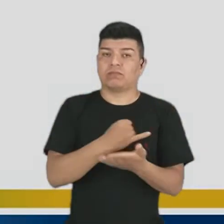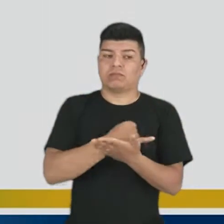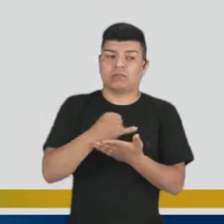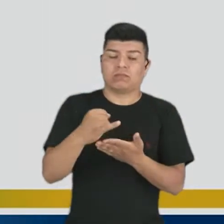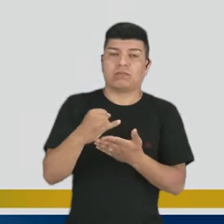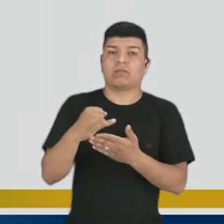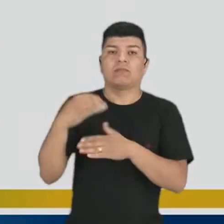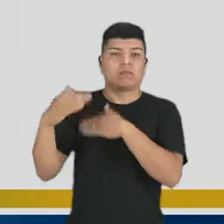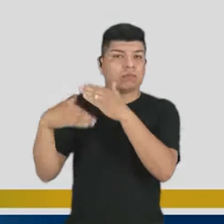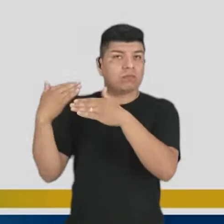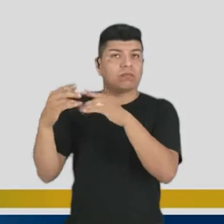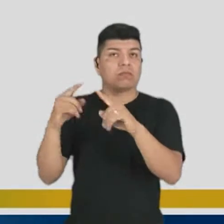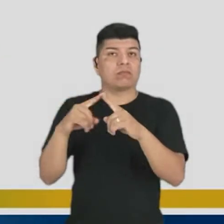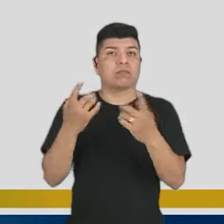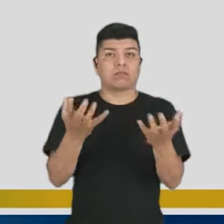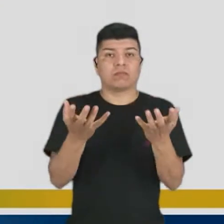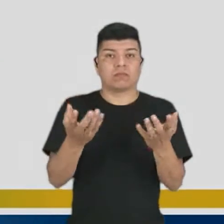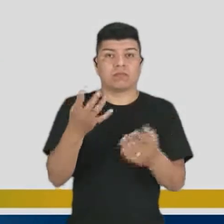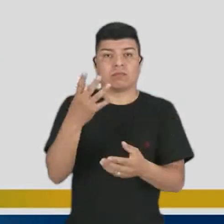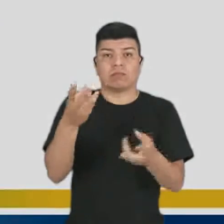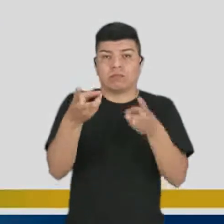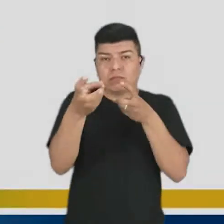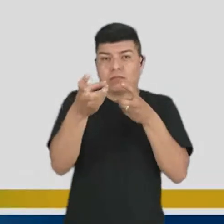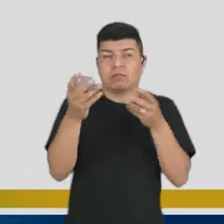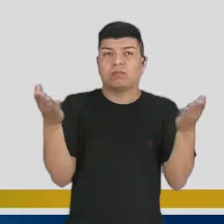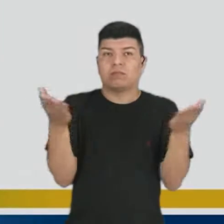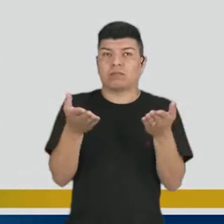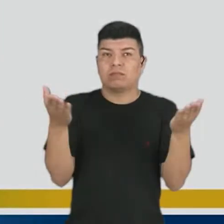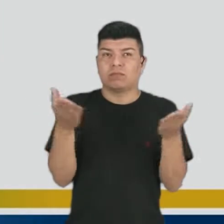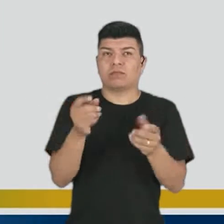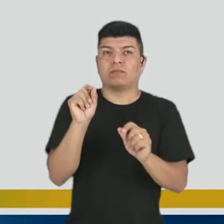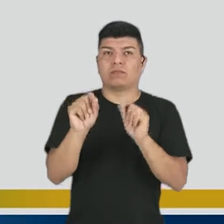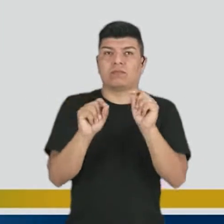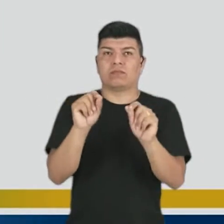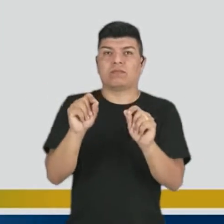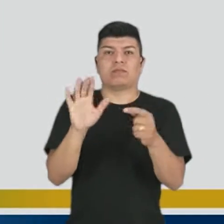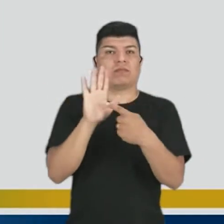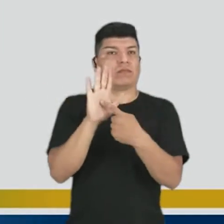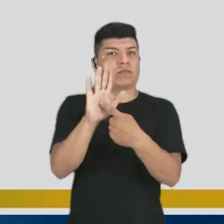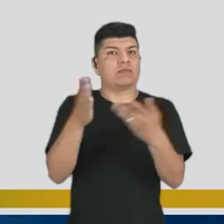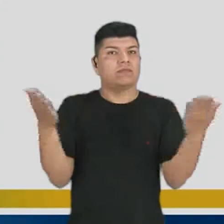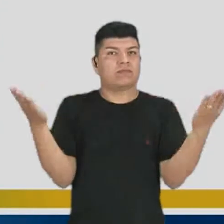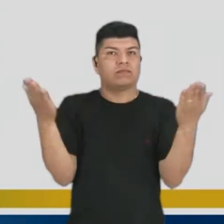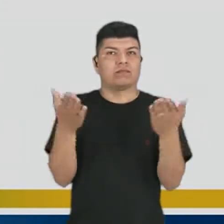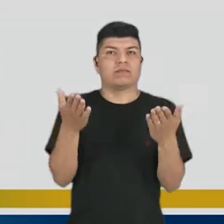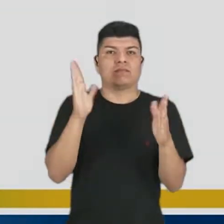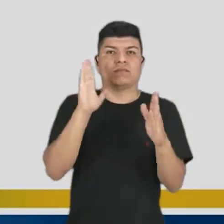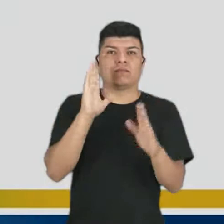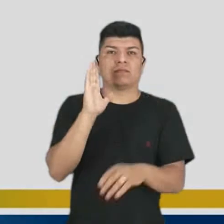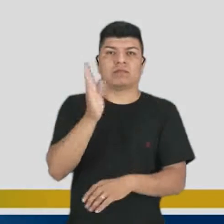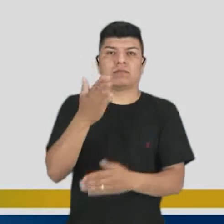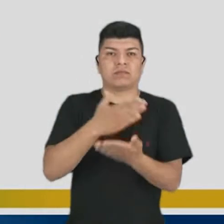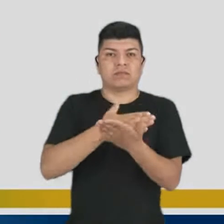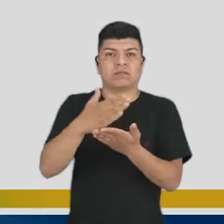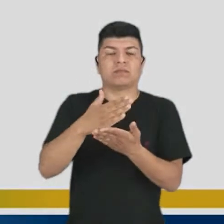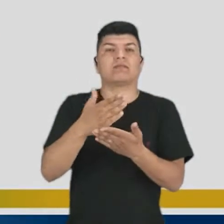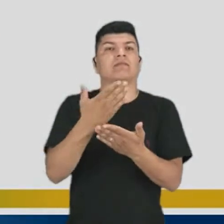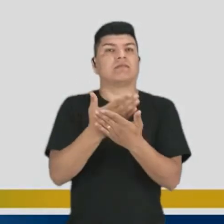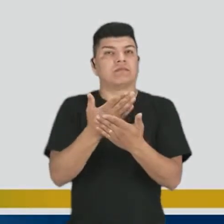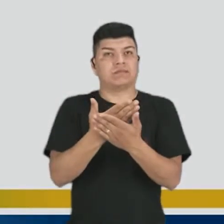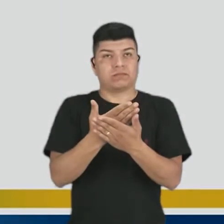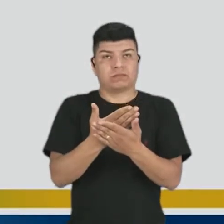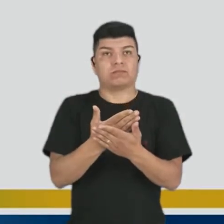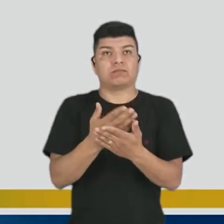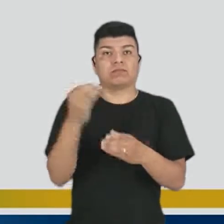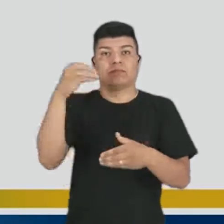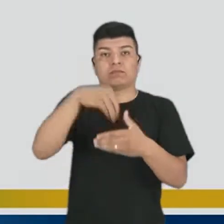no desenvolvimento. O que eu quero que você perceba hoje são esses aspectos que eu vou citar agora, que a gente já está vendo desde o início da aula, dentro